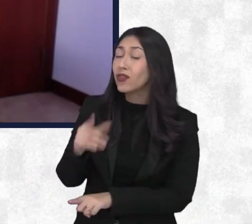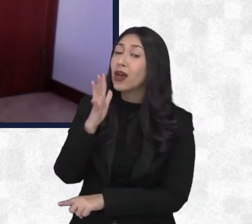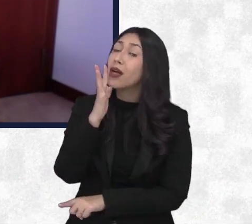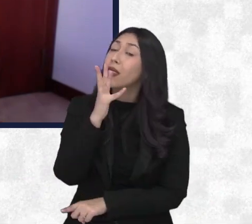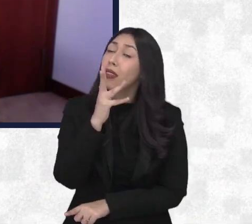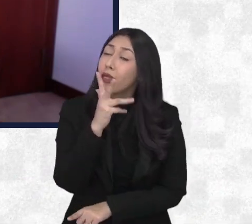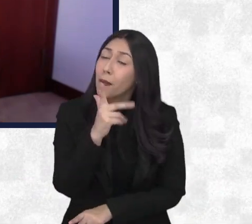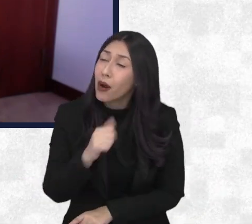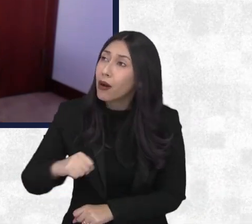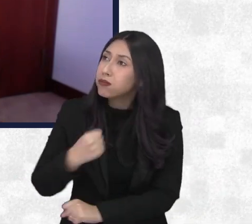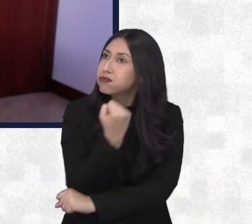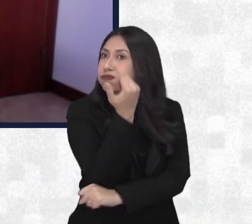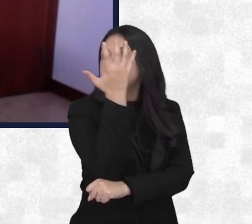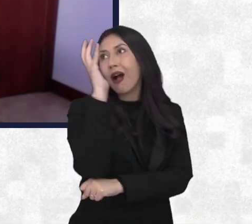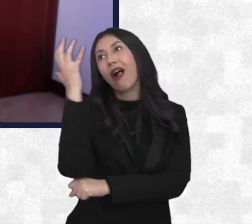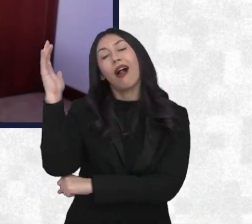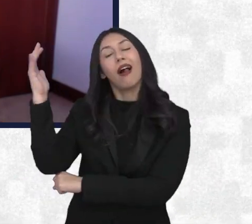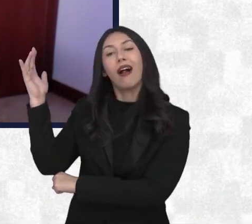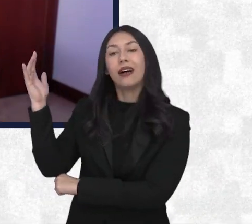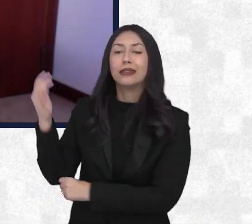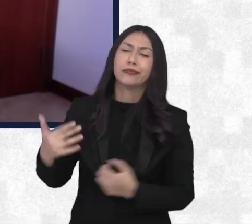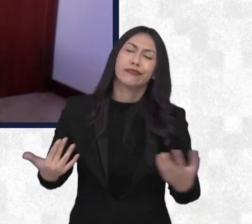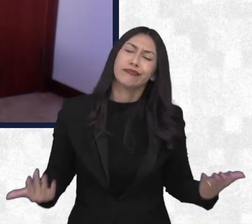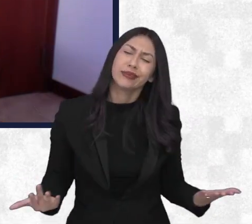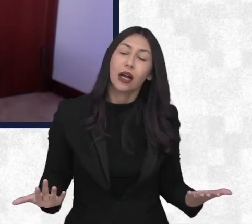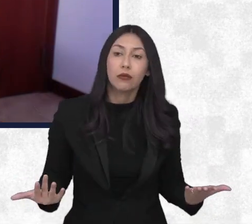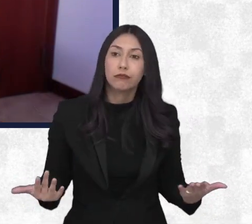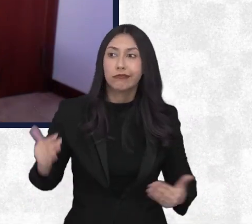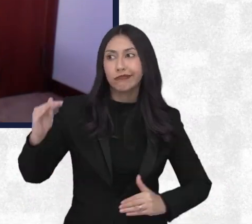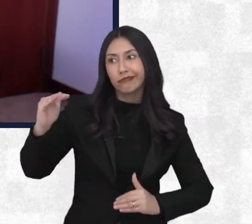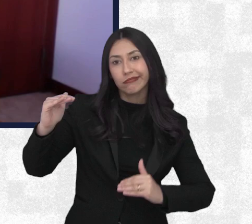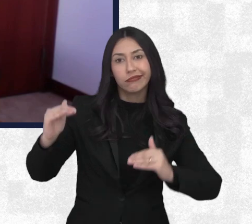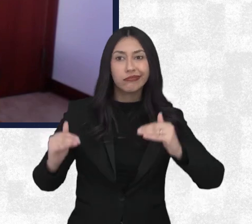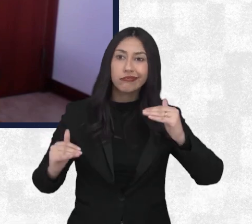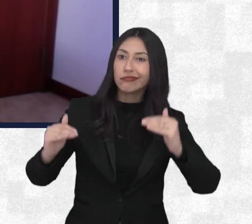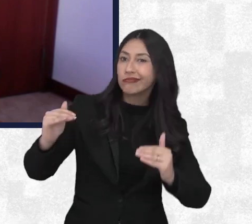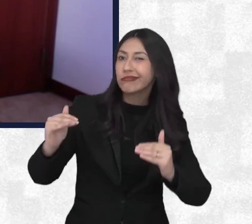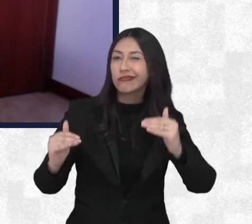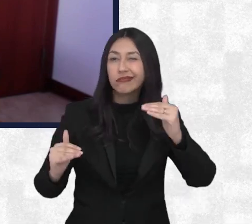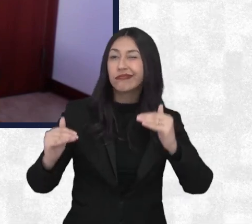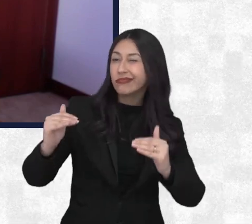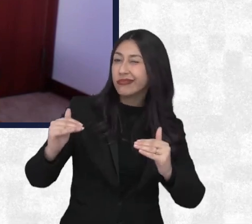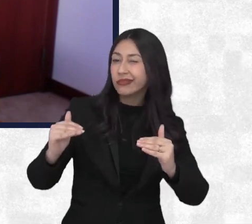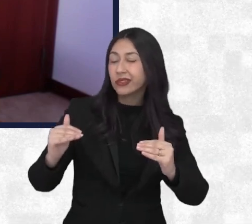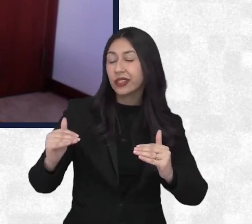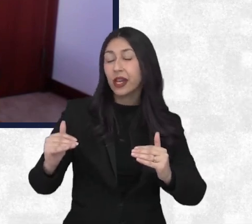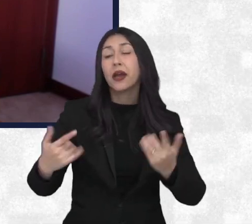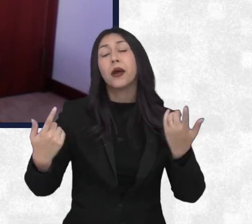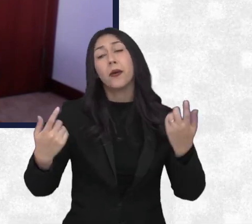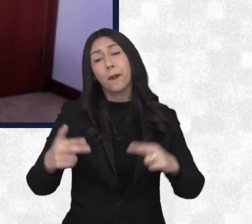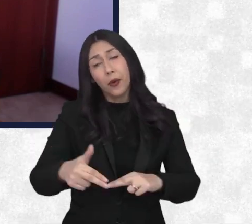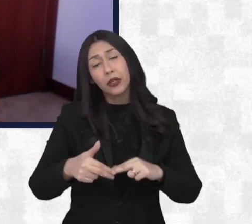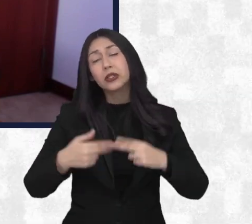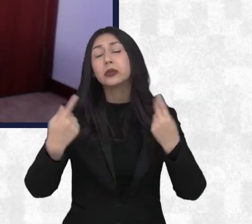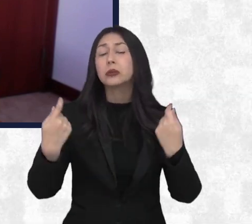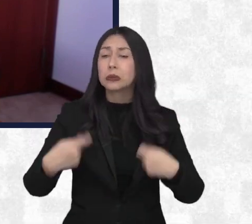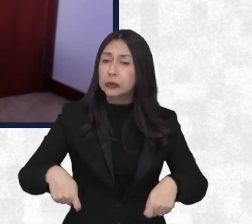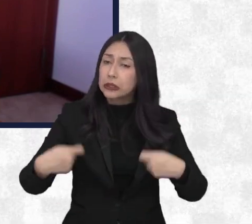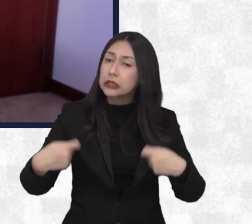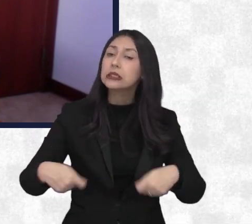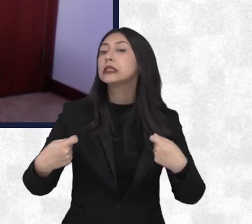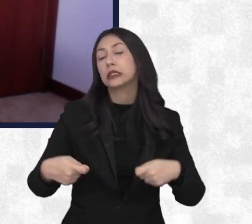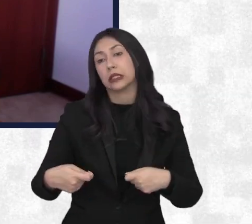demorar muito tempo para a gente ter uma floresta madura que a gente tinha. Então, quer dizer, se é um mercado de carbono que não leva em